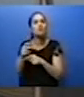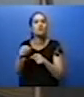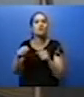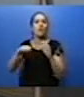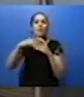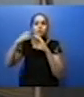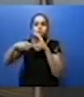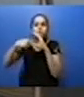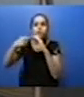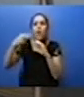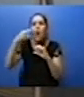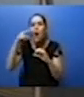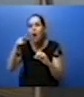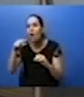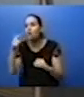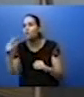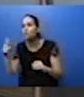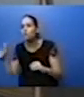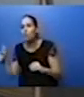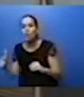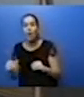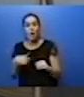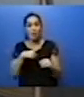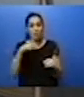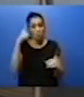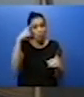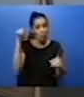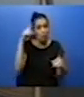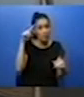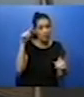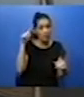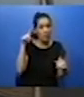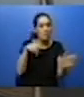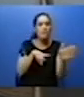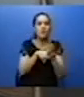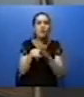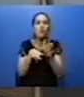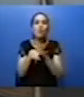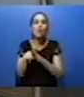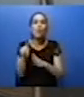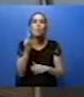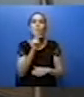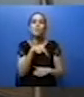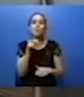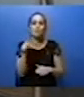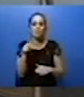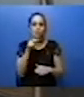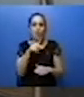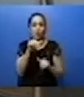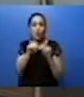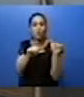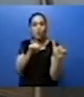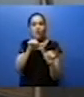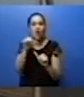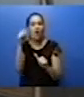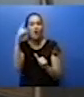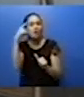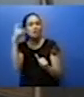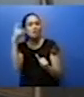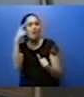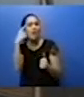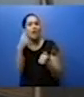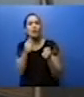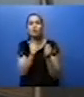outras aulas com alguma dúvida consulta ao tutor troca ideia de vocês aí os coleguinhas de